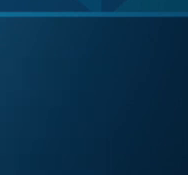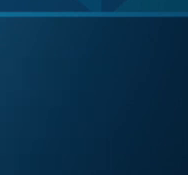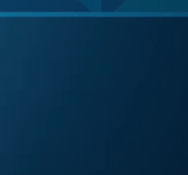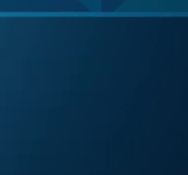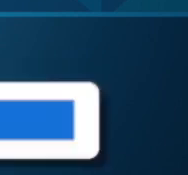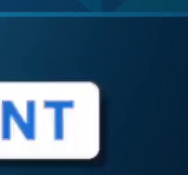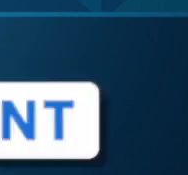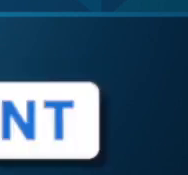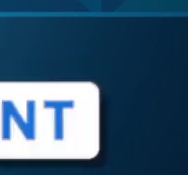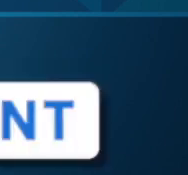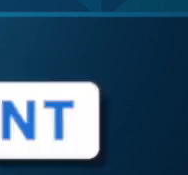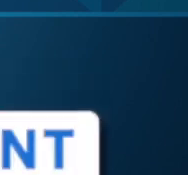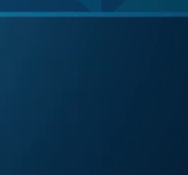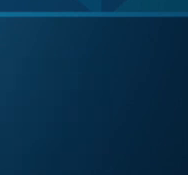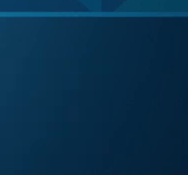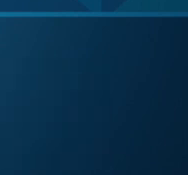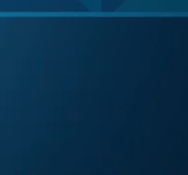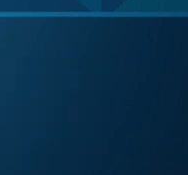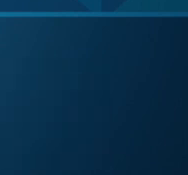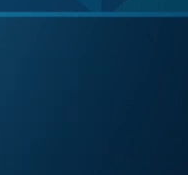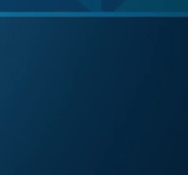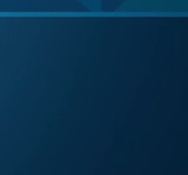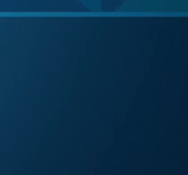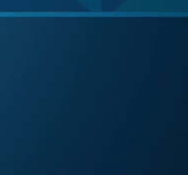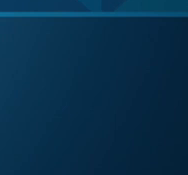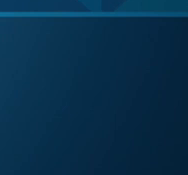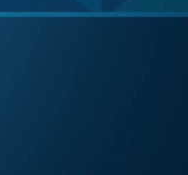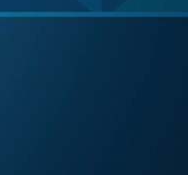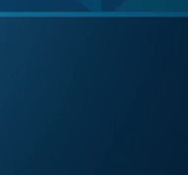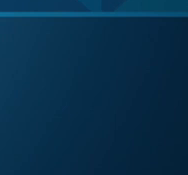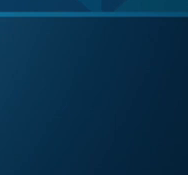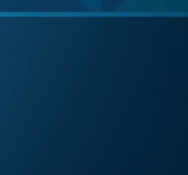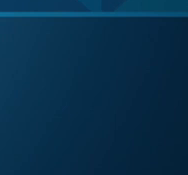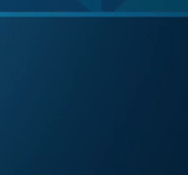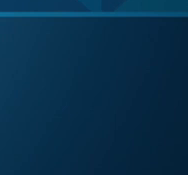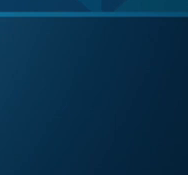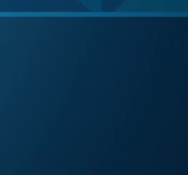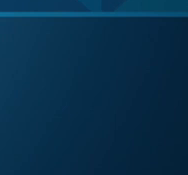notificação. Fo comentário no fahetutang ba media social siraseluk.